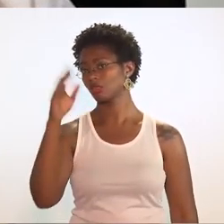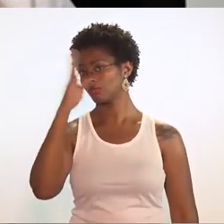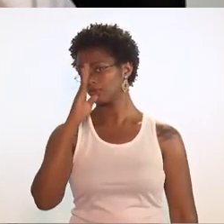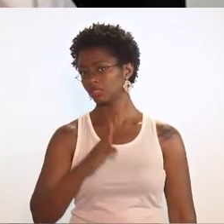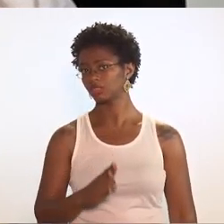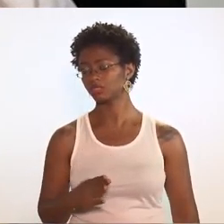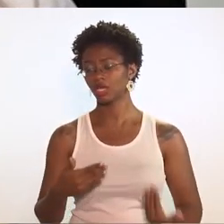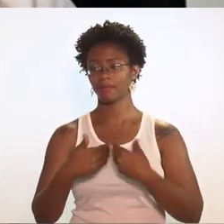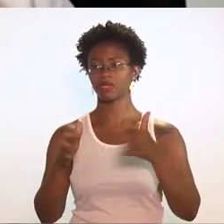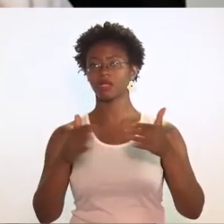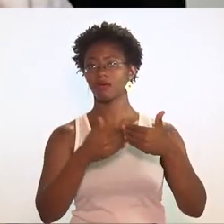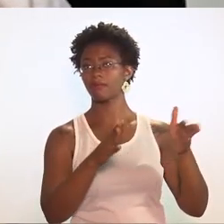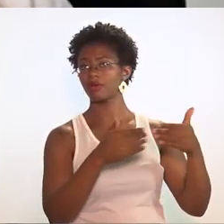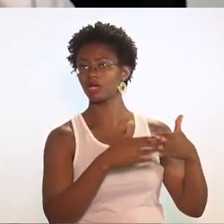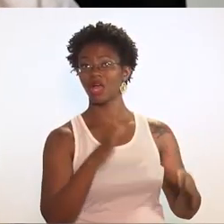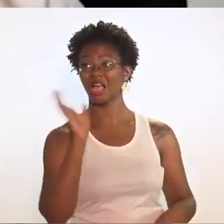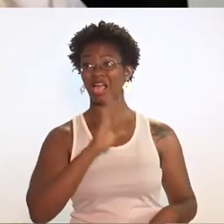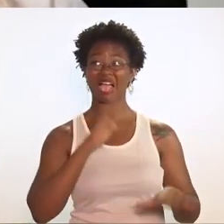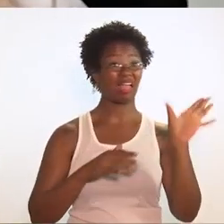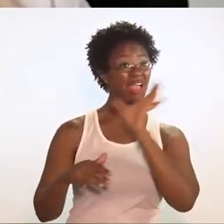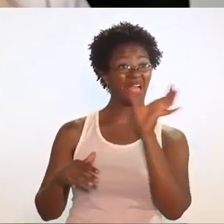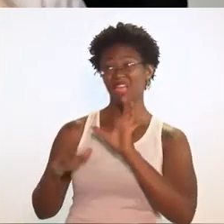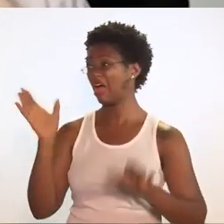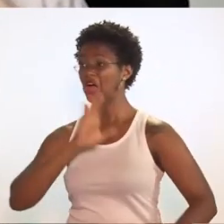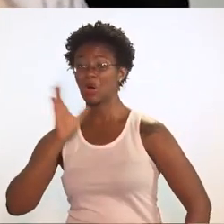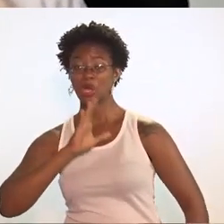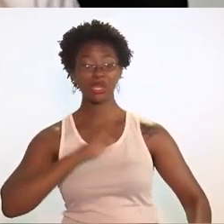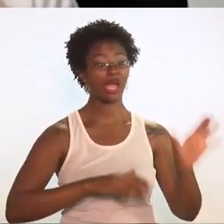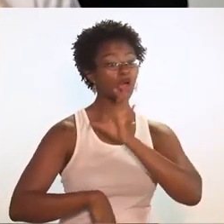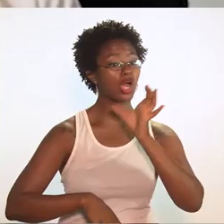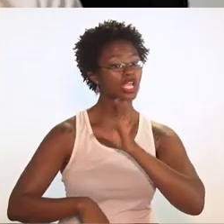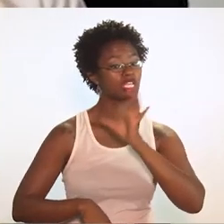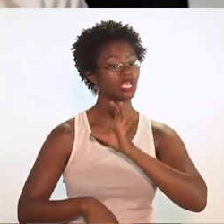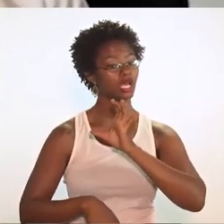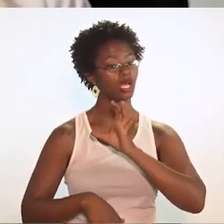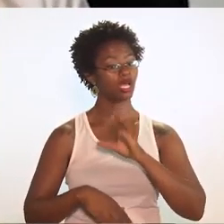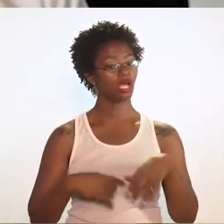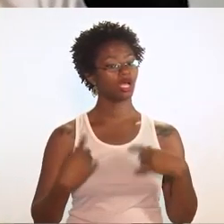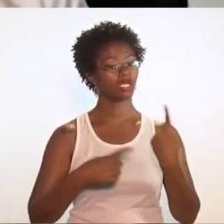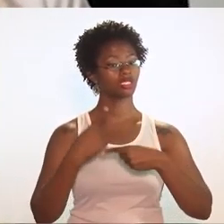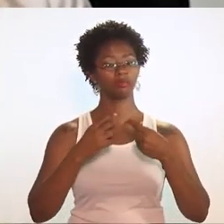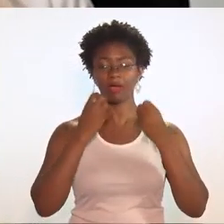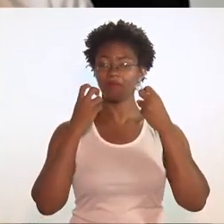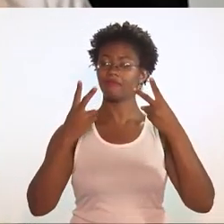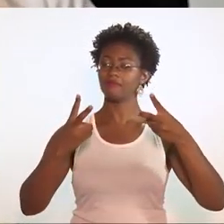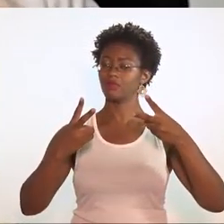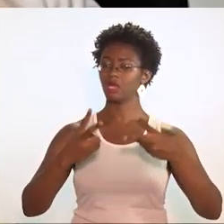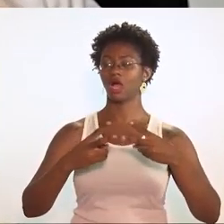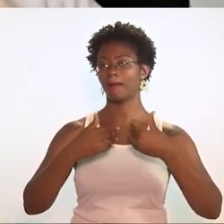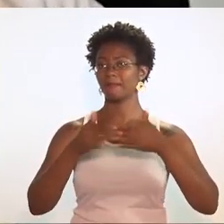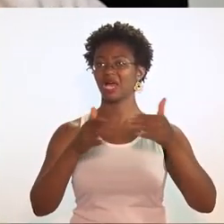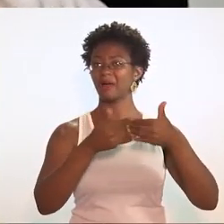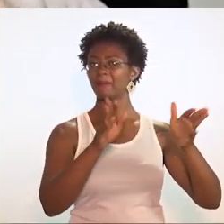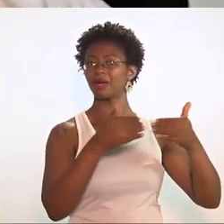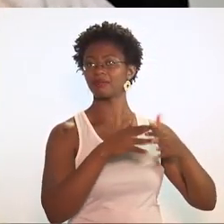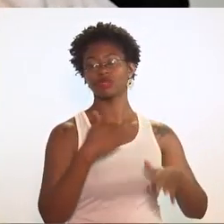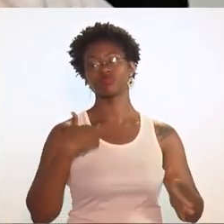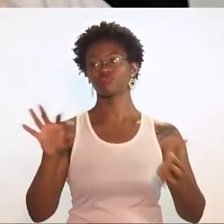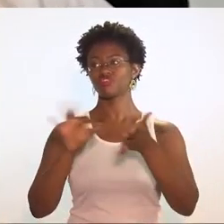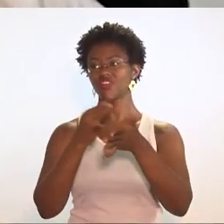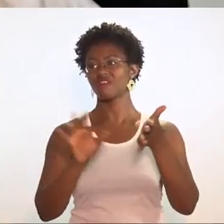o público, os artistas, os produtores, né? Toda essa categoria que envolve